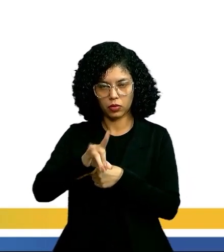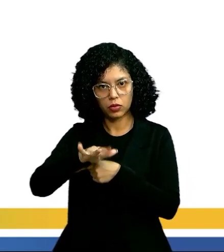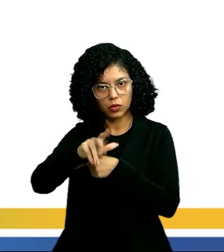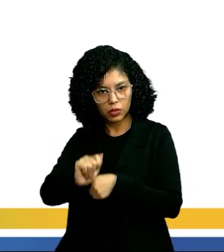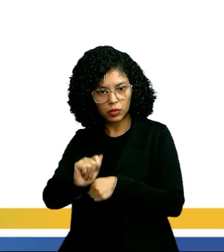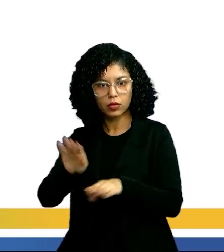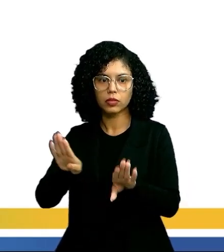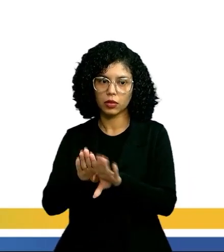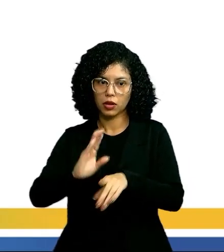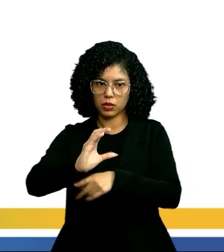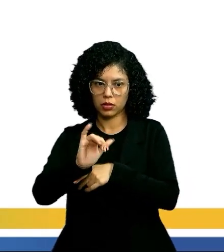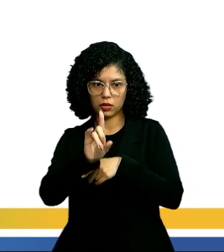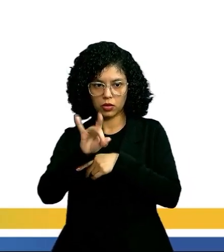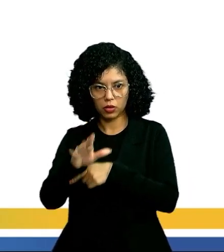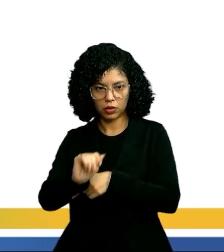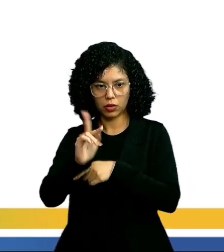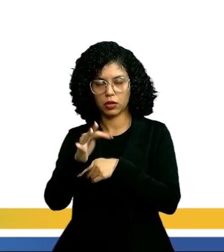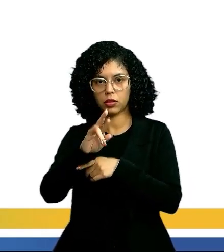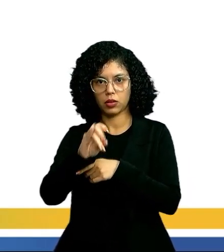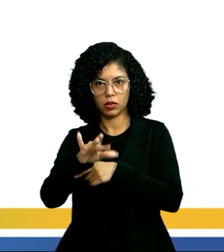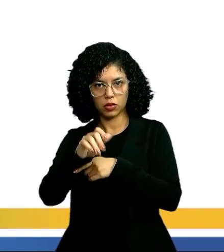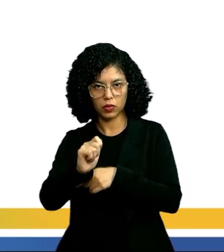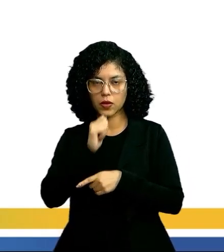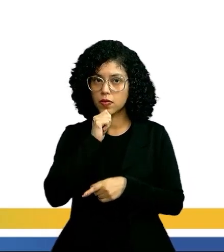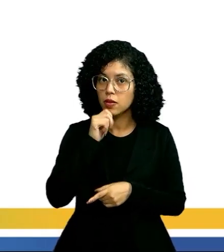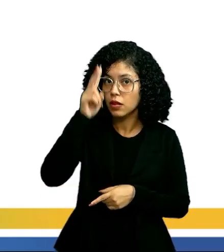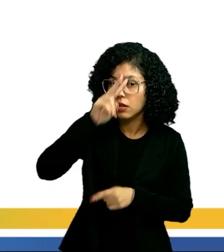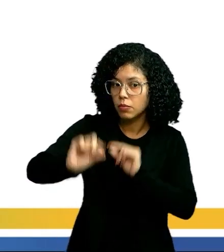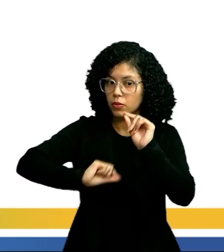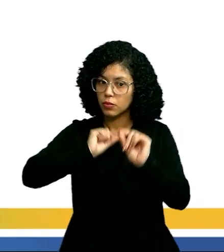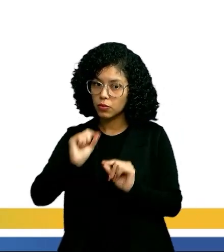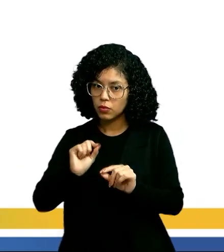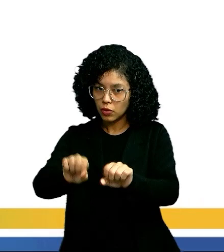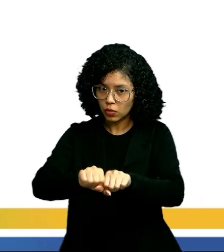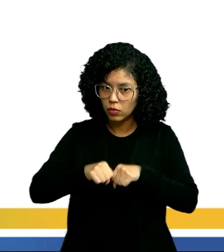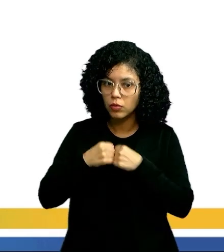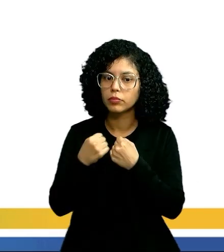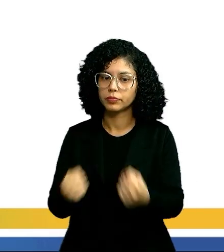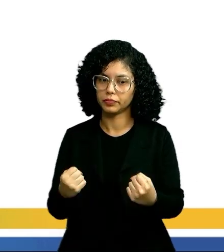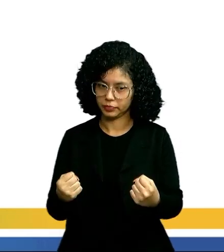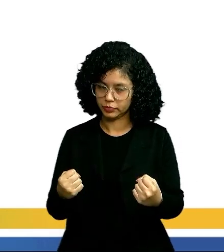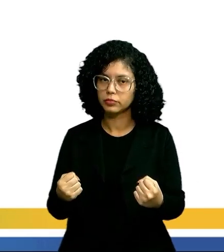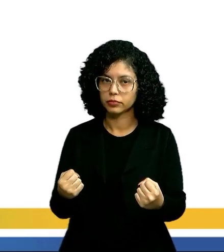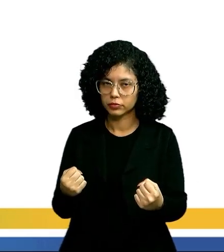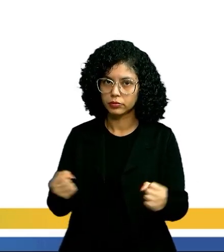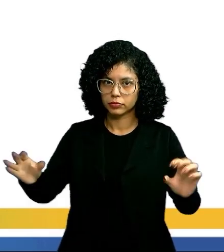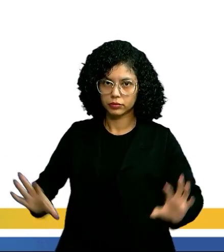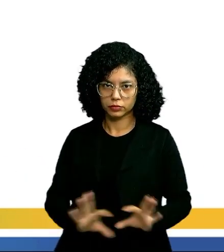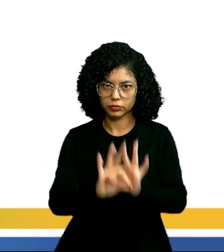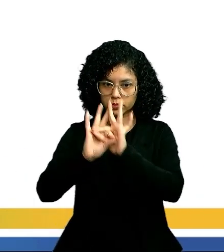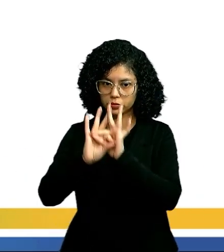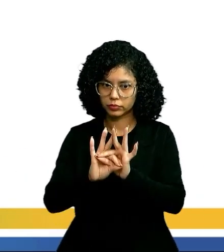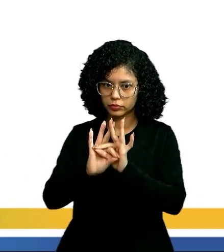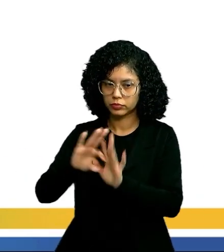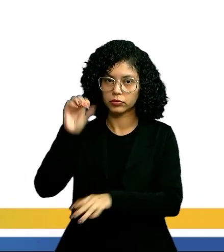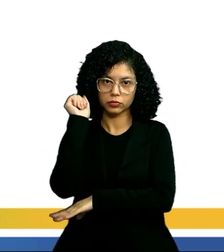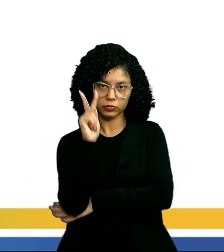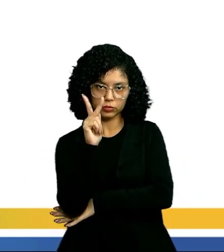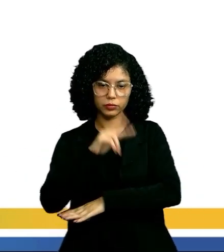homolítica e cisão heterolítica. Lembrando que cisão é o rompimento, é a quebra da ligação,